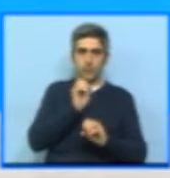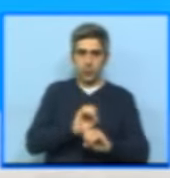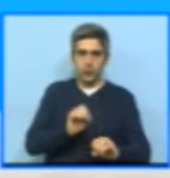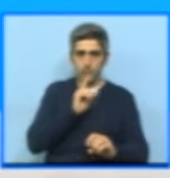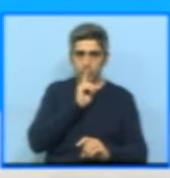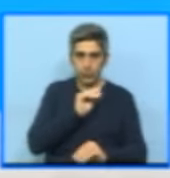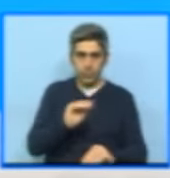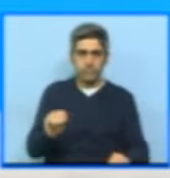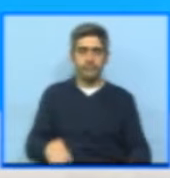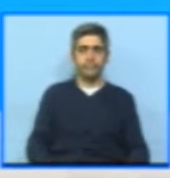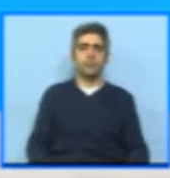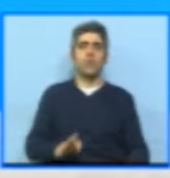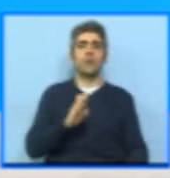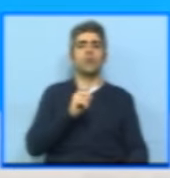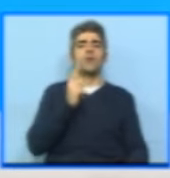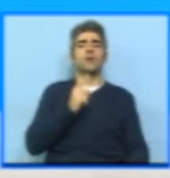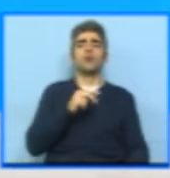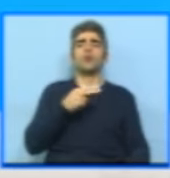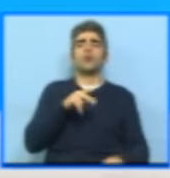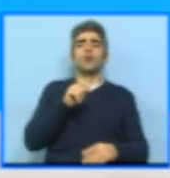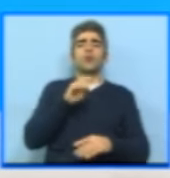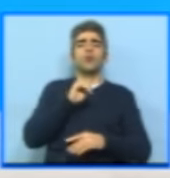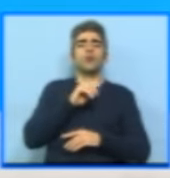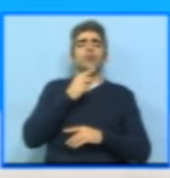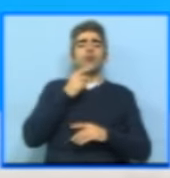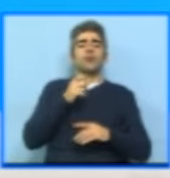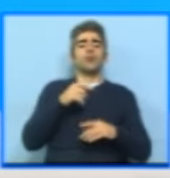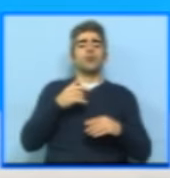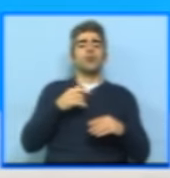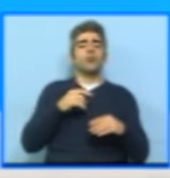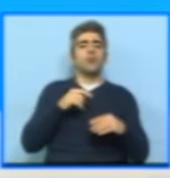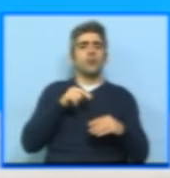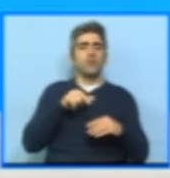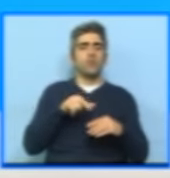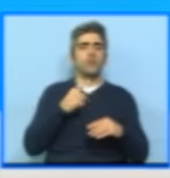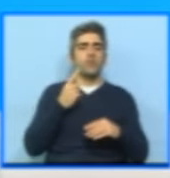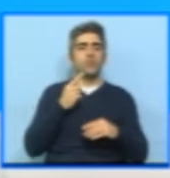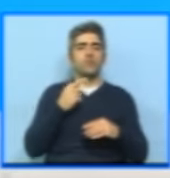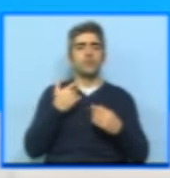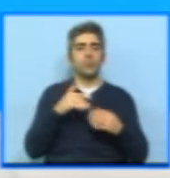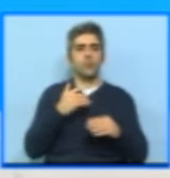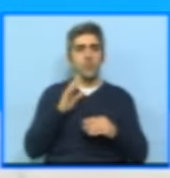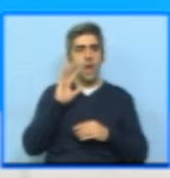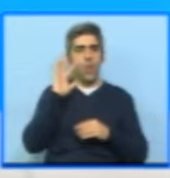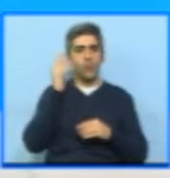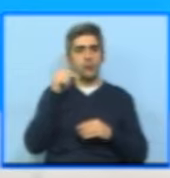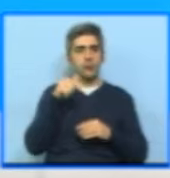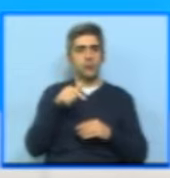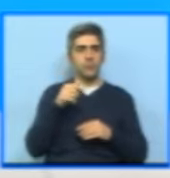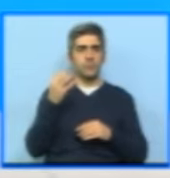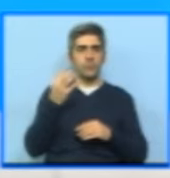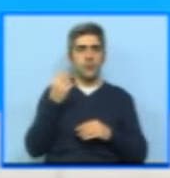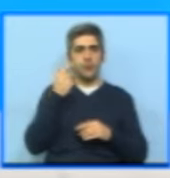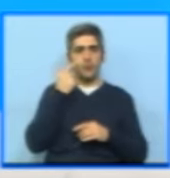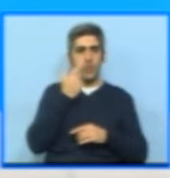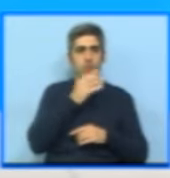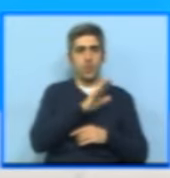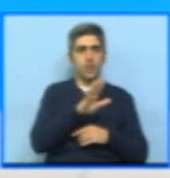Frei José Nunes, estamos aqui diante, enfim, de um episódio, de um acontecimento que